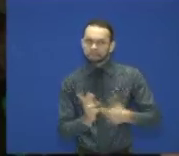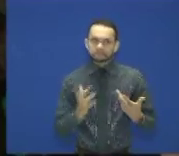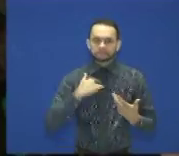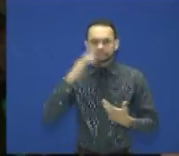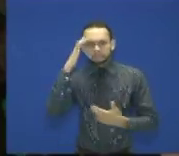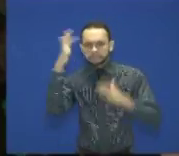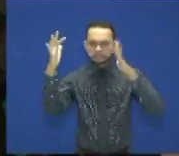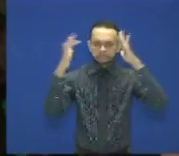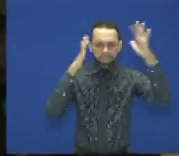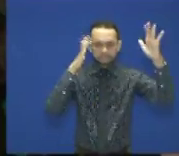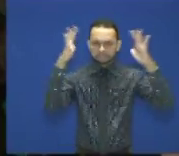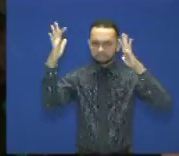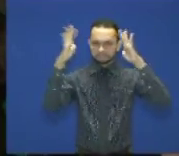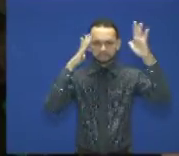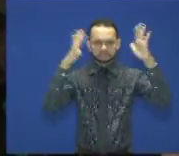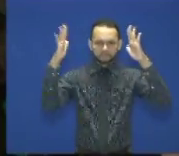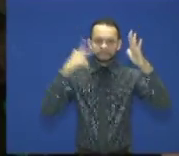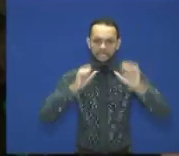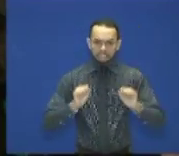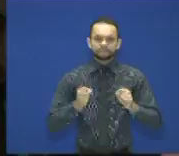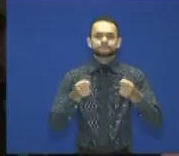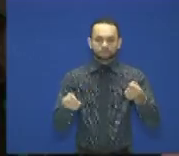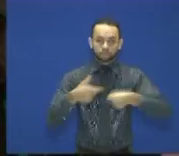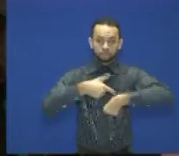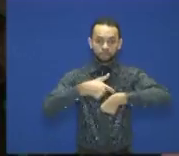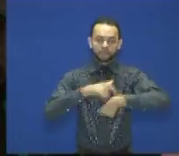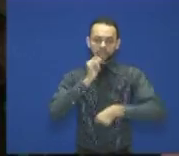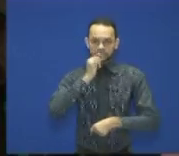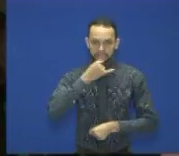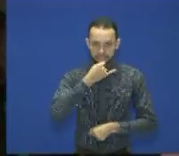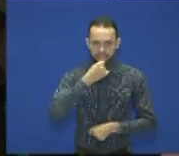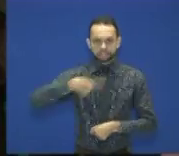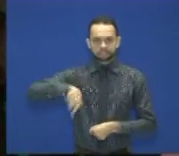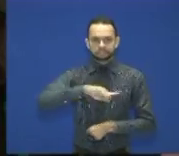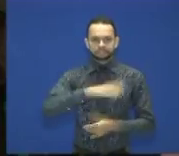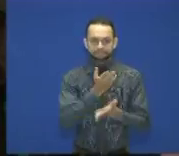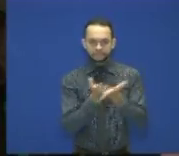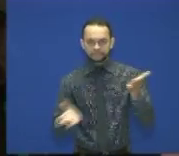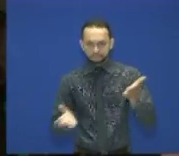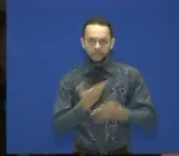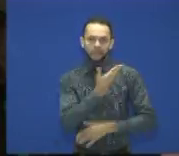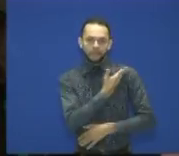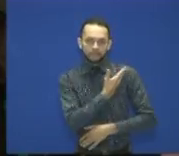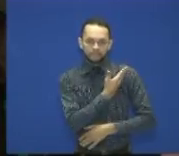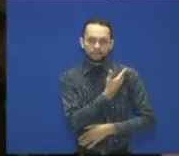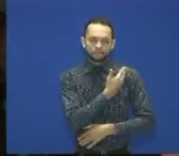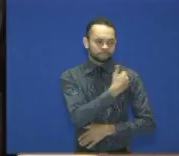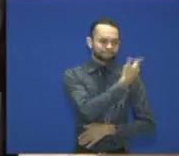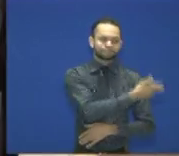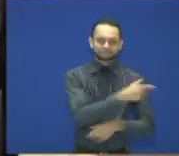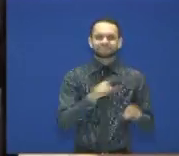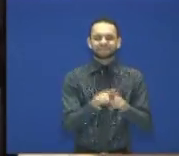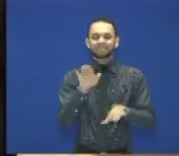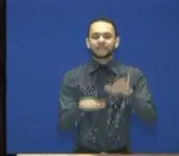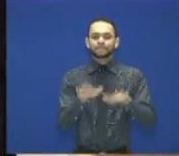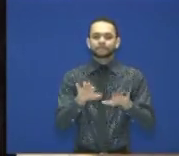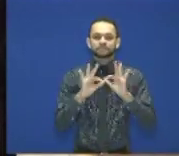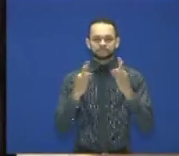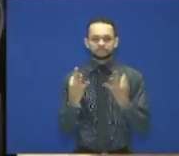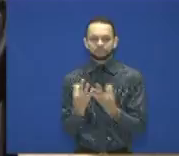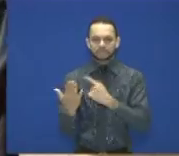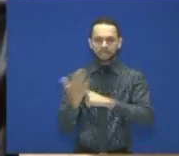esse esforço. Os momentos tristes em que perdemos colegas, amigos de curso e parentes queridos que nos